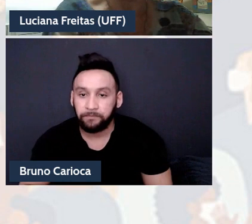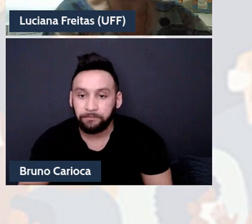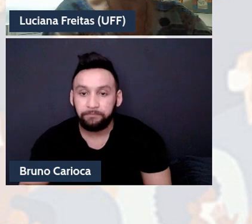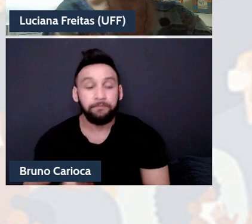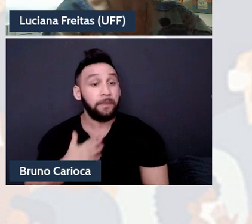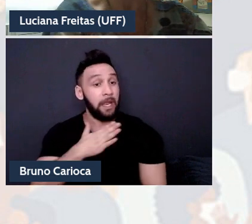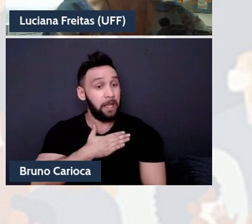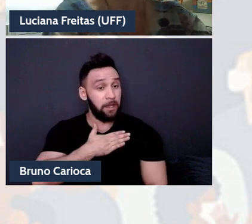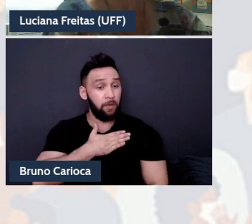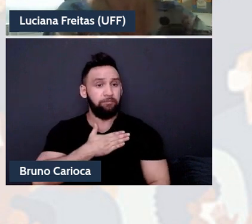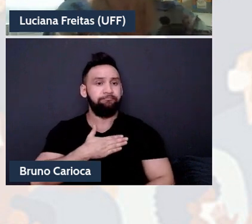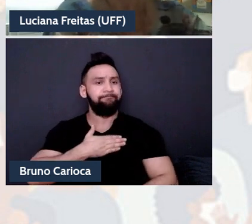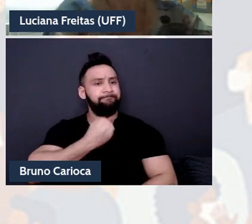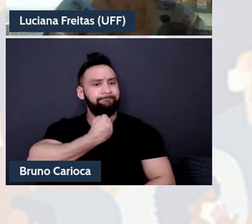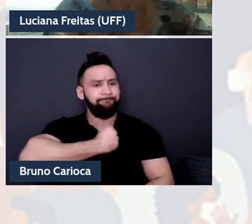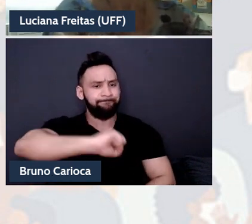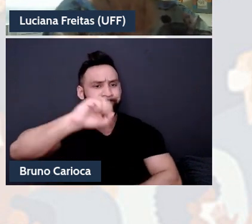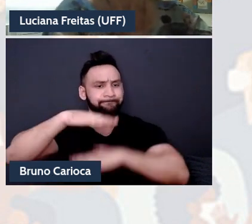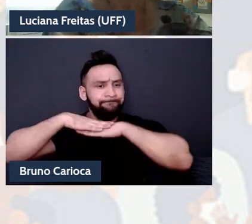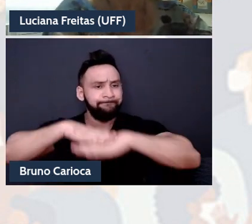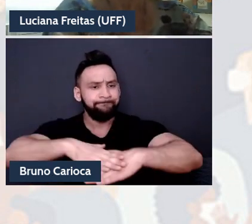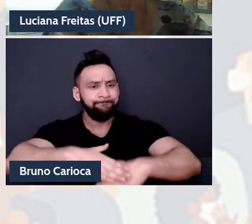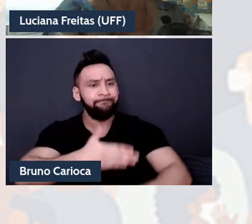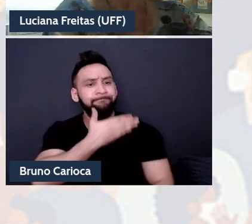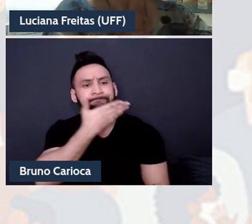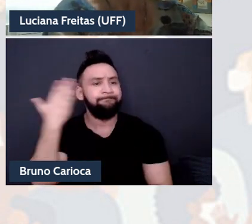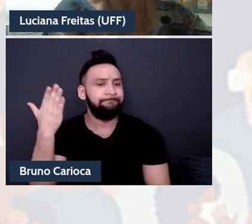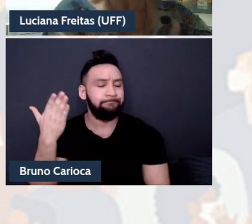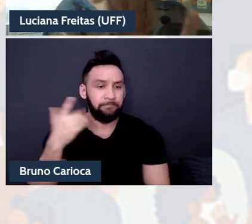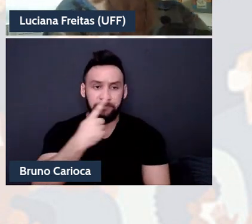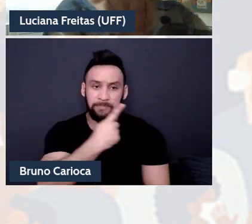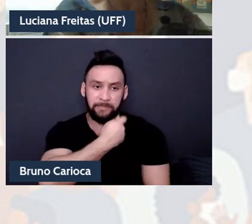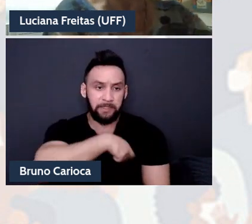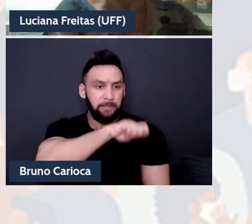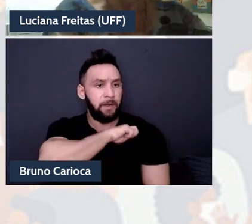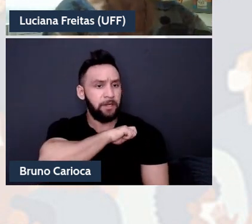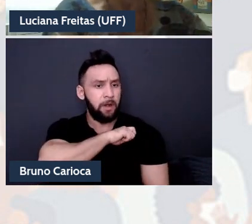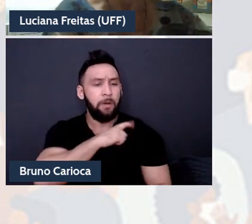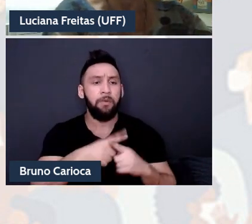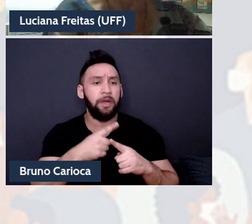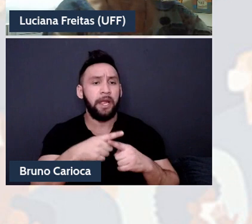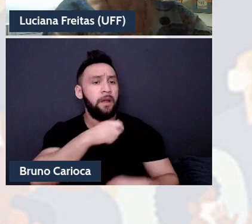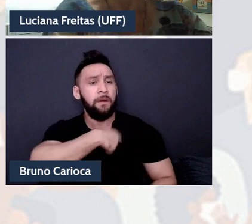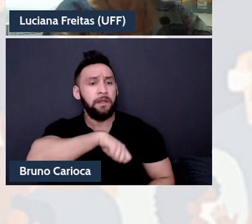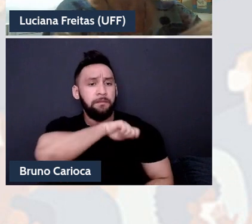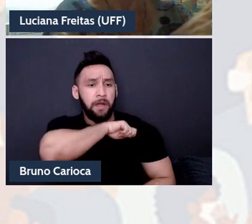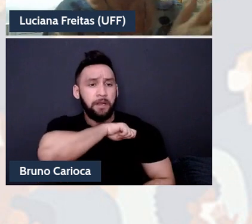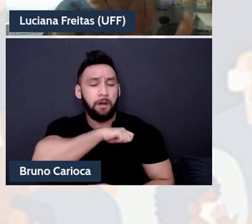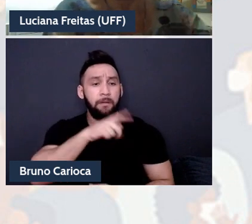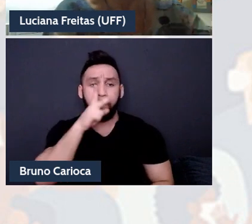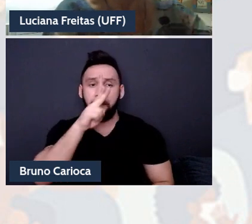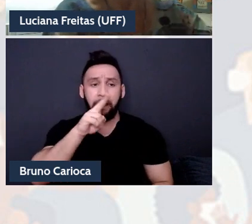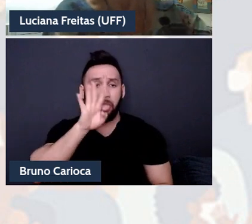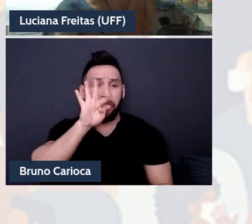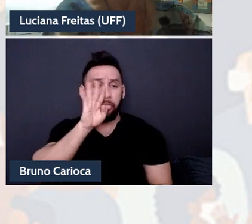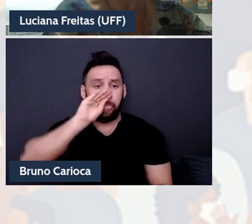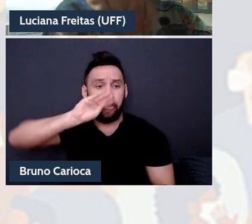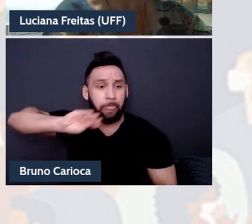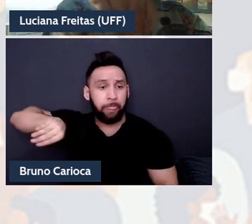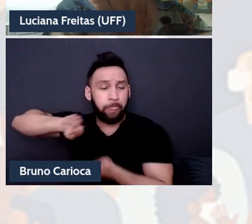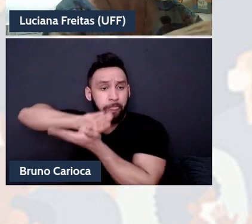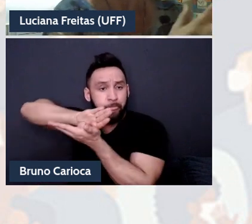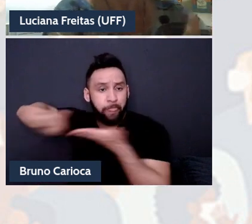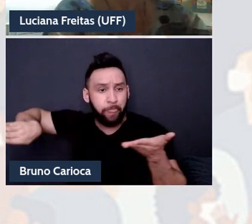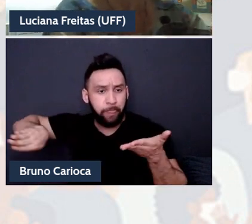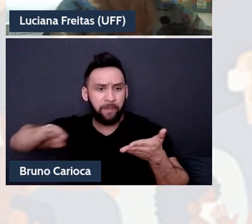está excluída, né? E também ele vai ser por áreas, né? Uma primeira